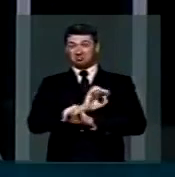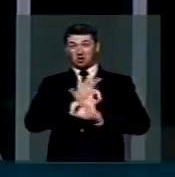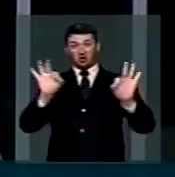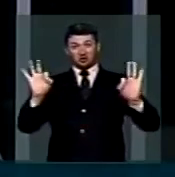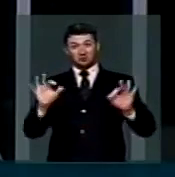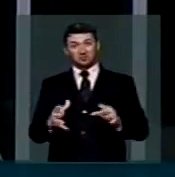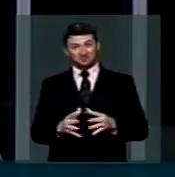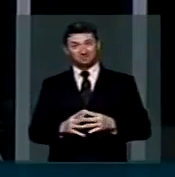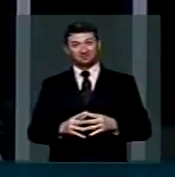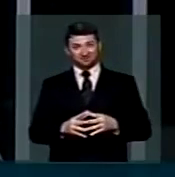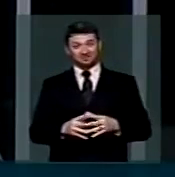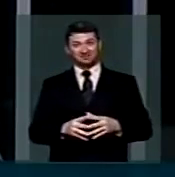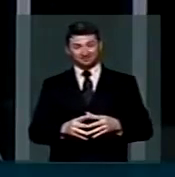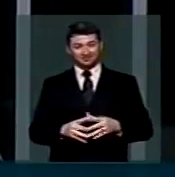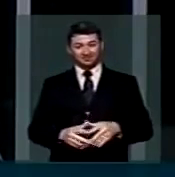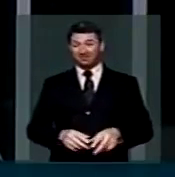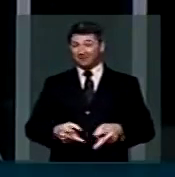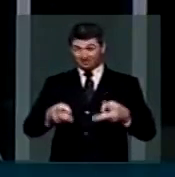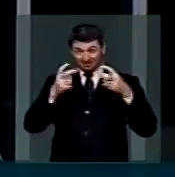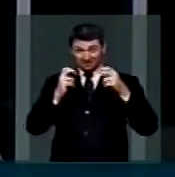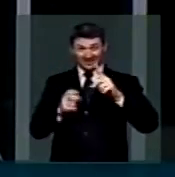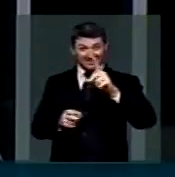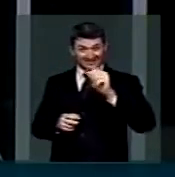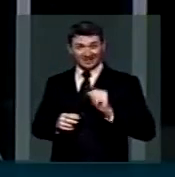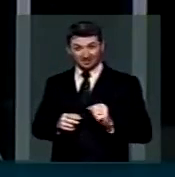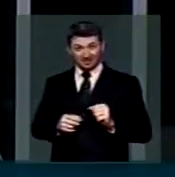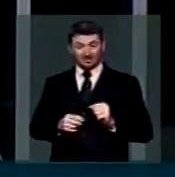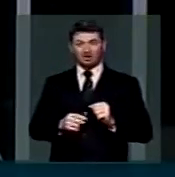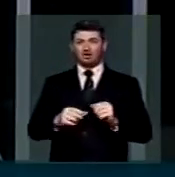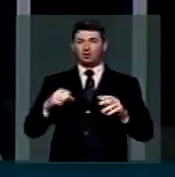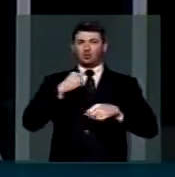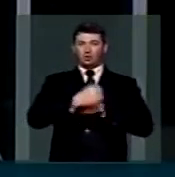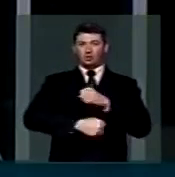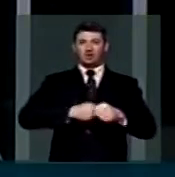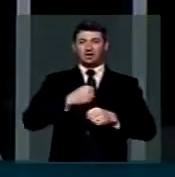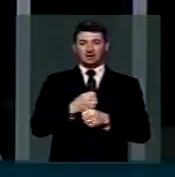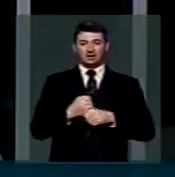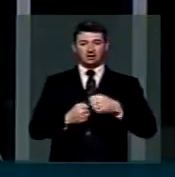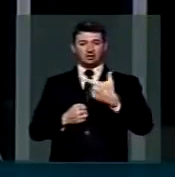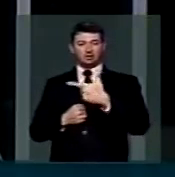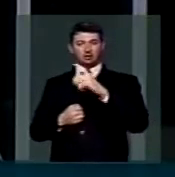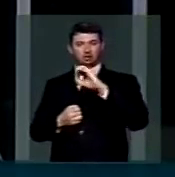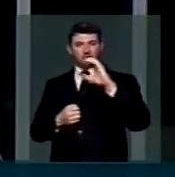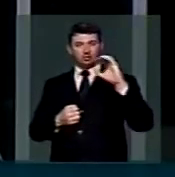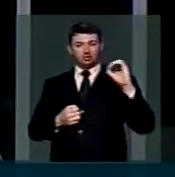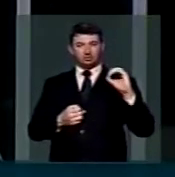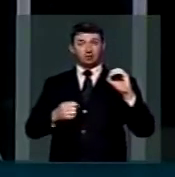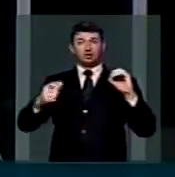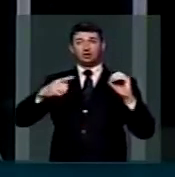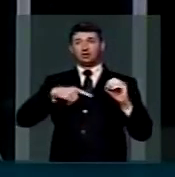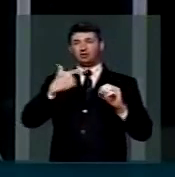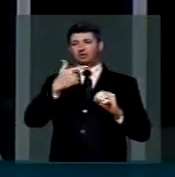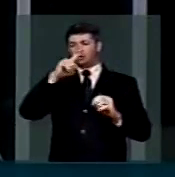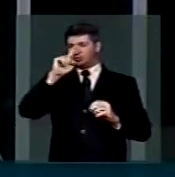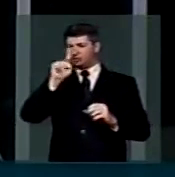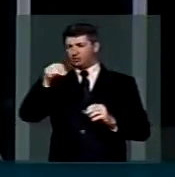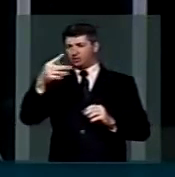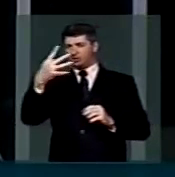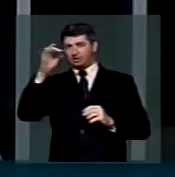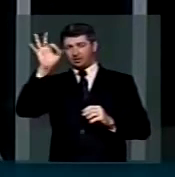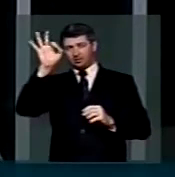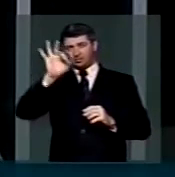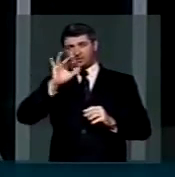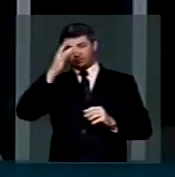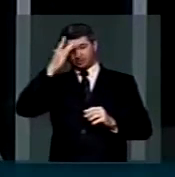impressionantes. Vejam os senhores e as senhoras que no ano de 2000 nós tínhamos somente 21,4%